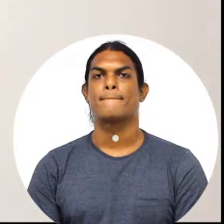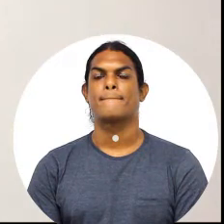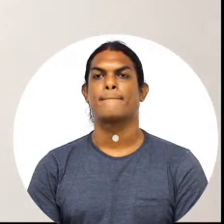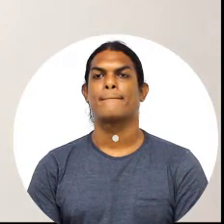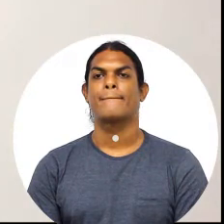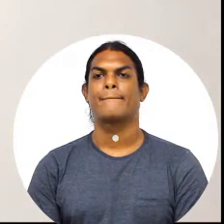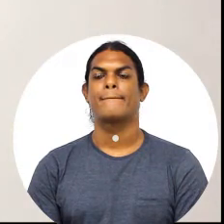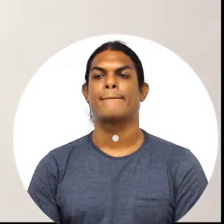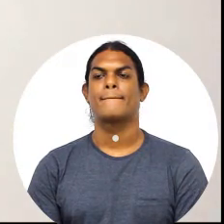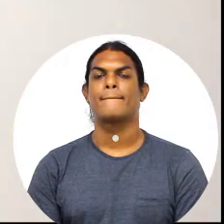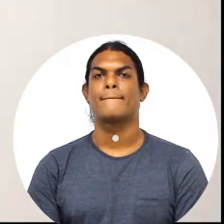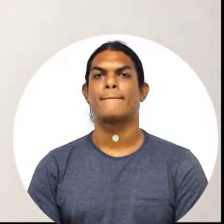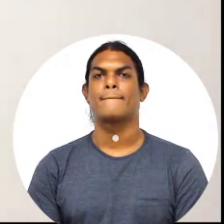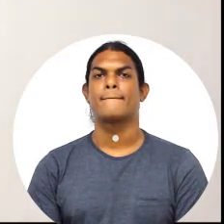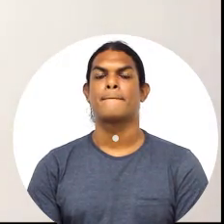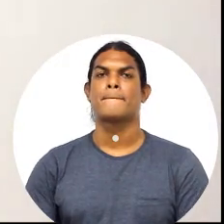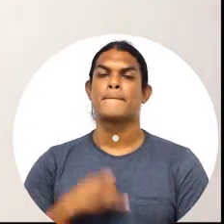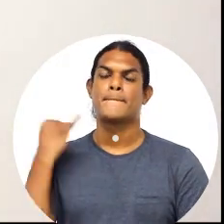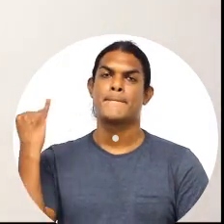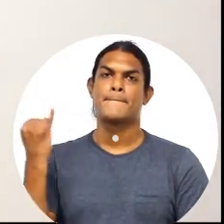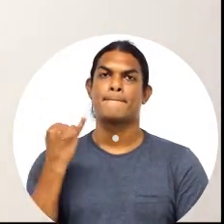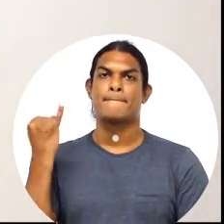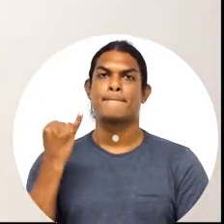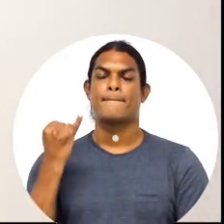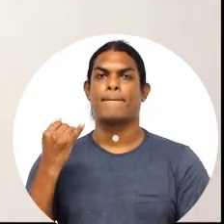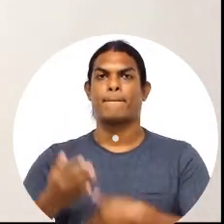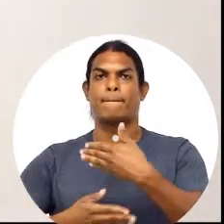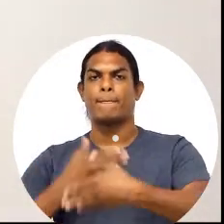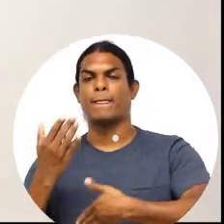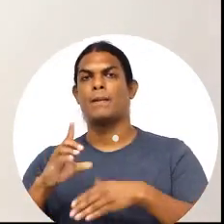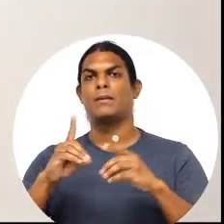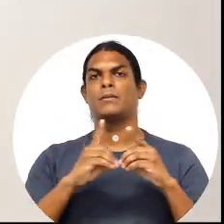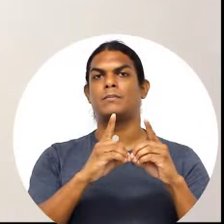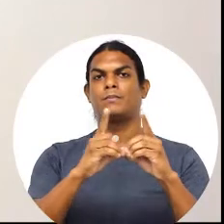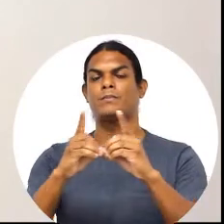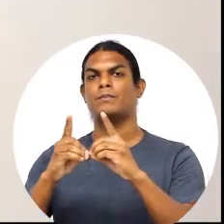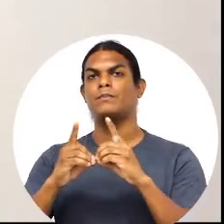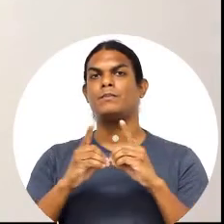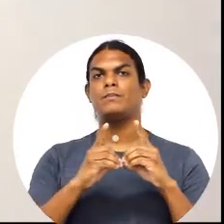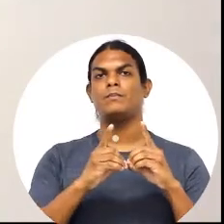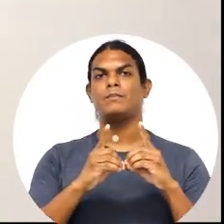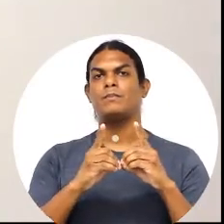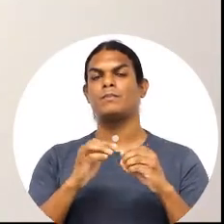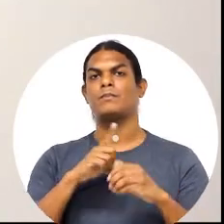democracia tem a educação como a grande base, o grande